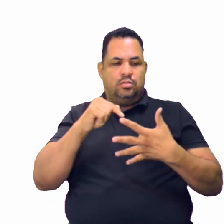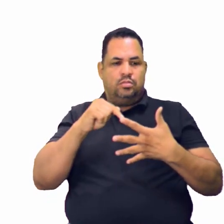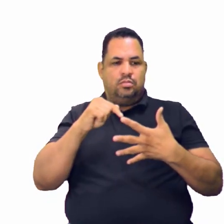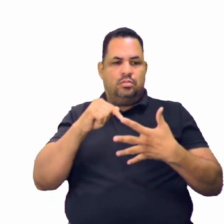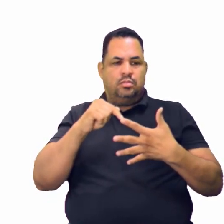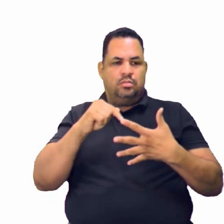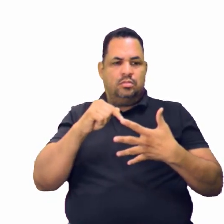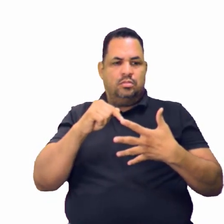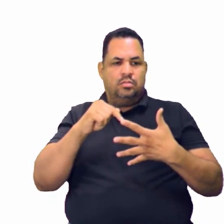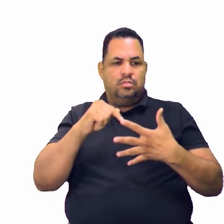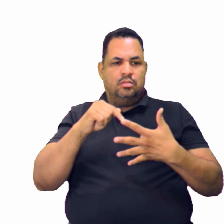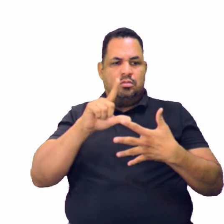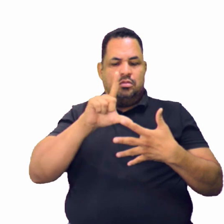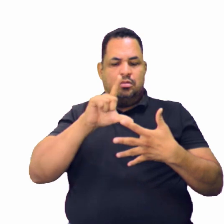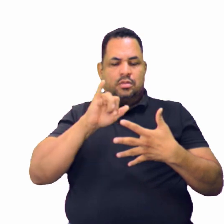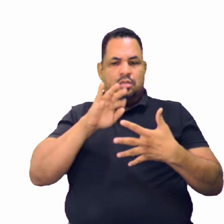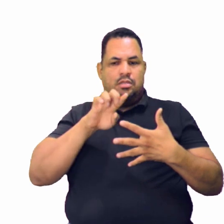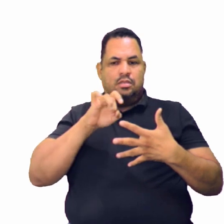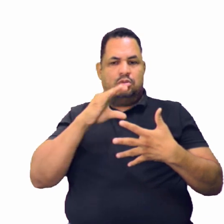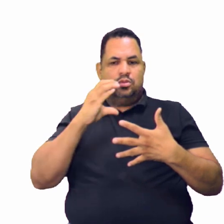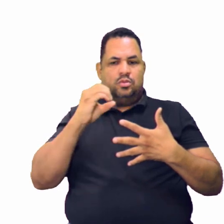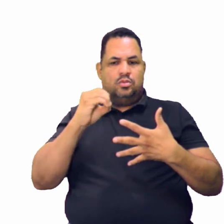É épico, lírico,